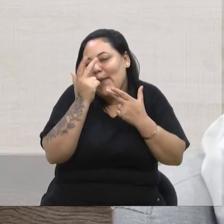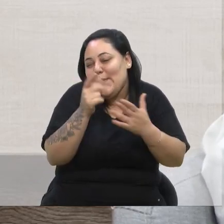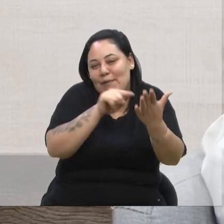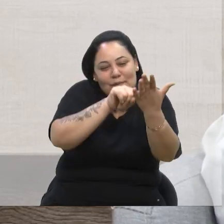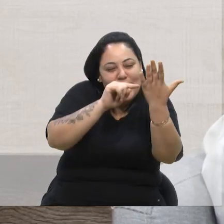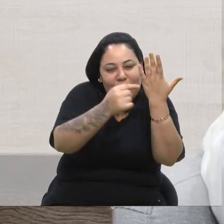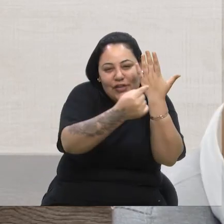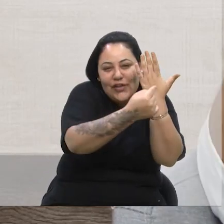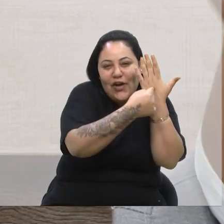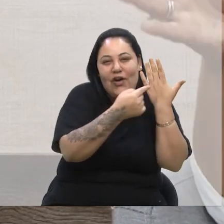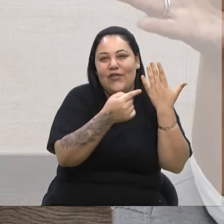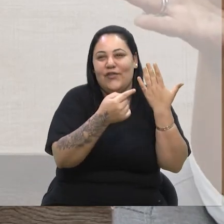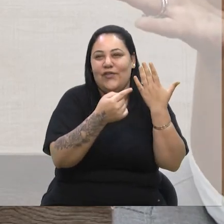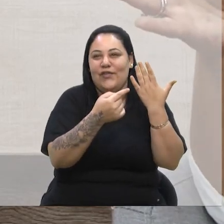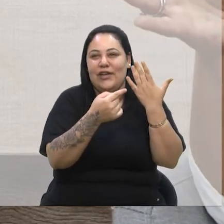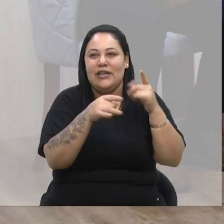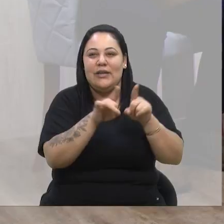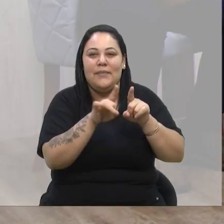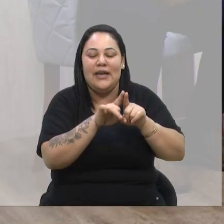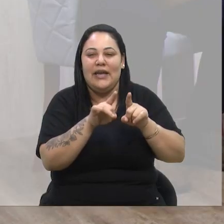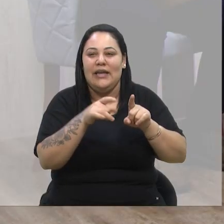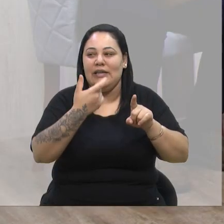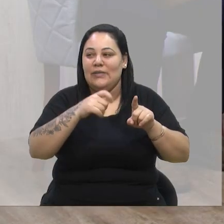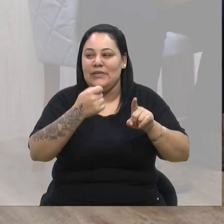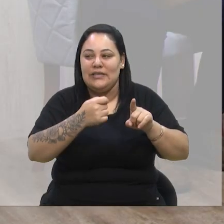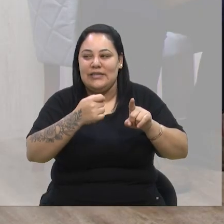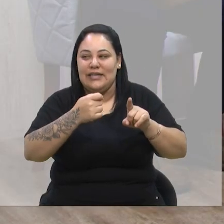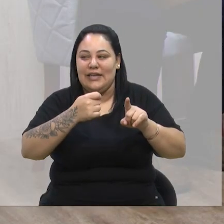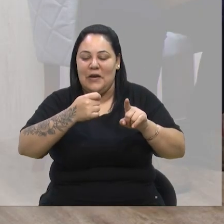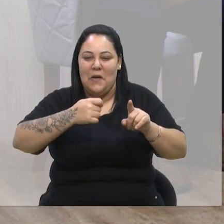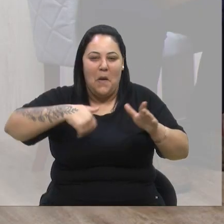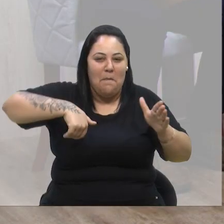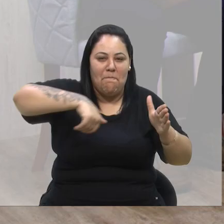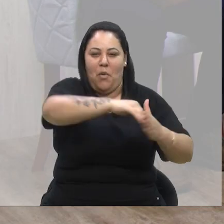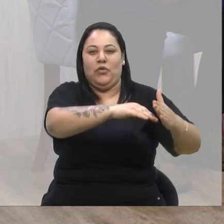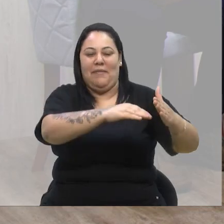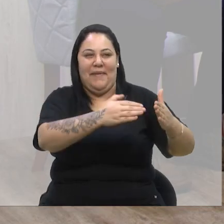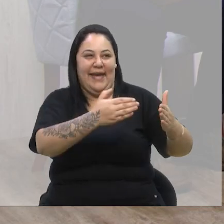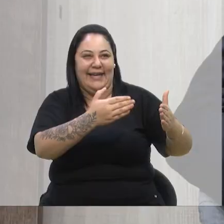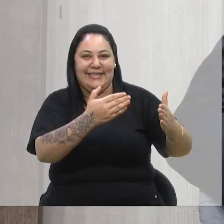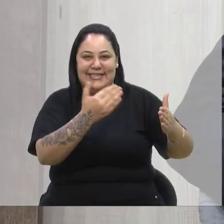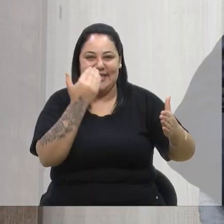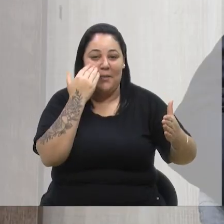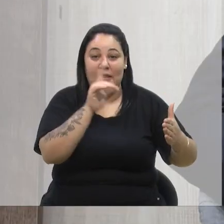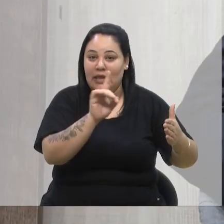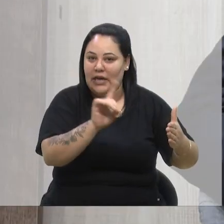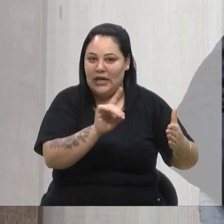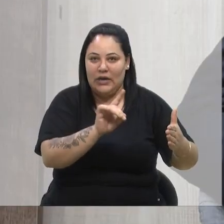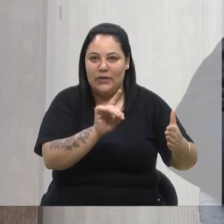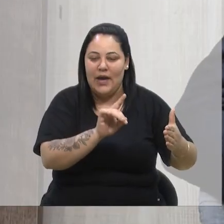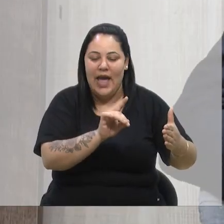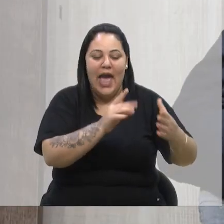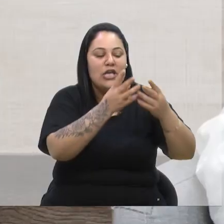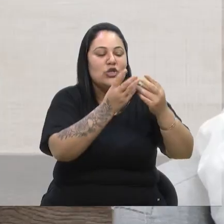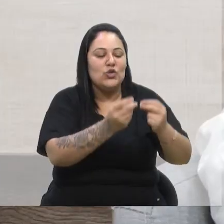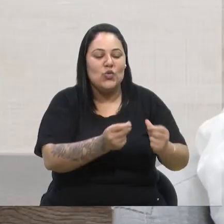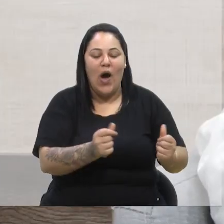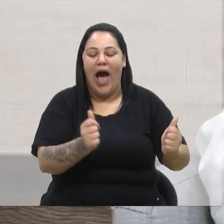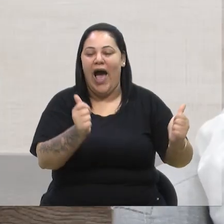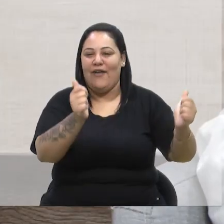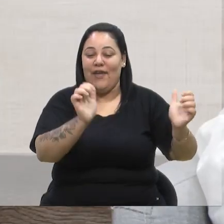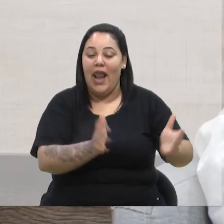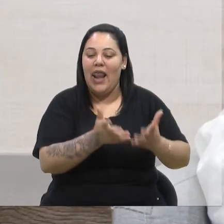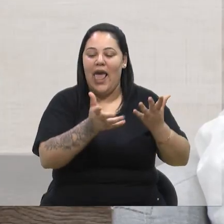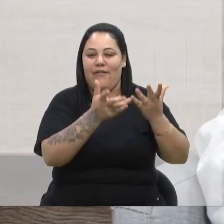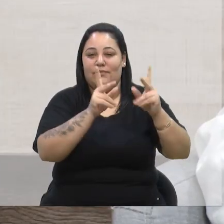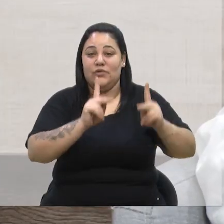para a pessoa, para não ir, como é que tu usou antes a expressão, pontapé no peito, né? Sim, então, um pouco mais suave. É bem mais